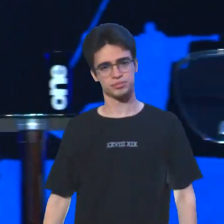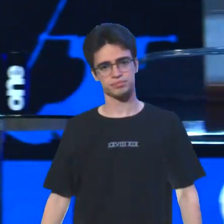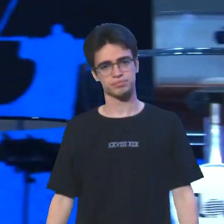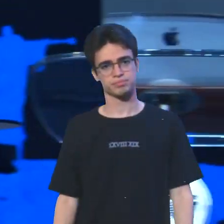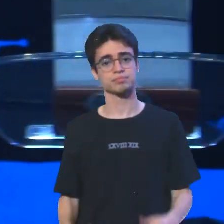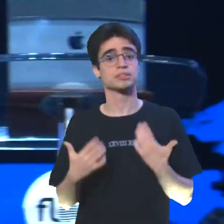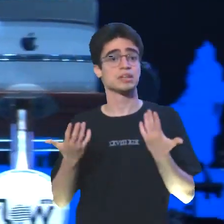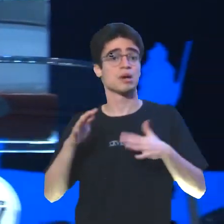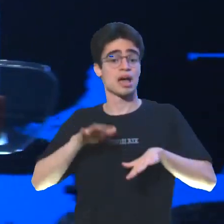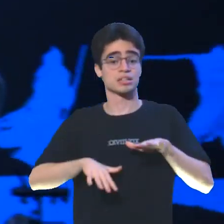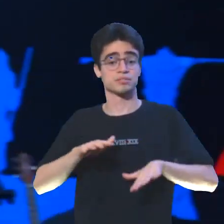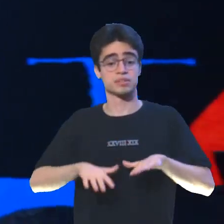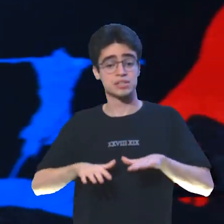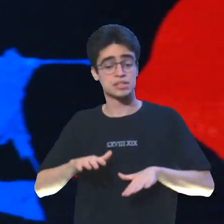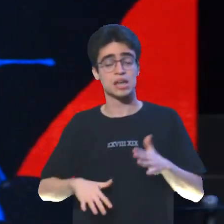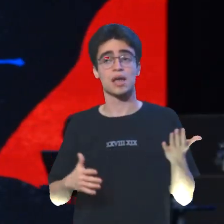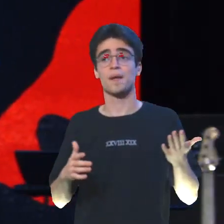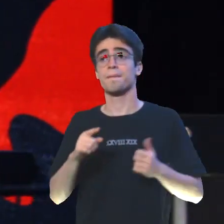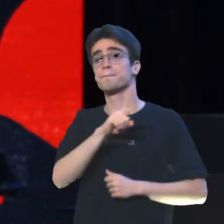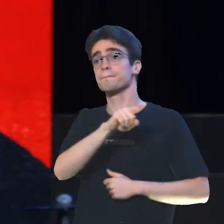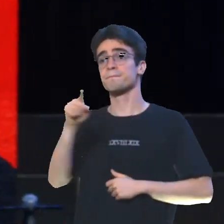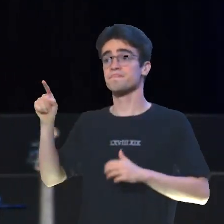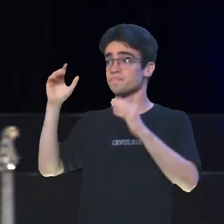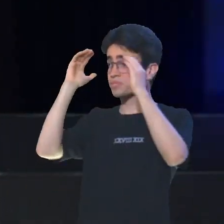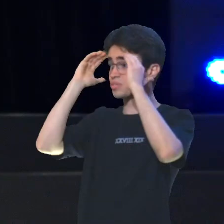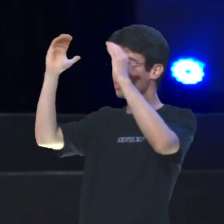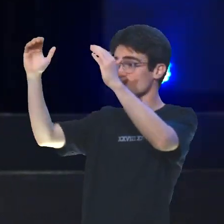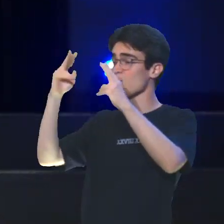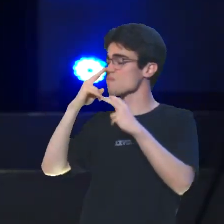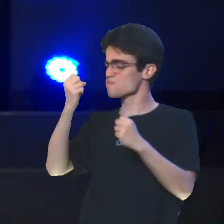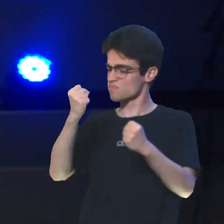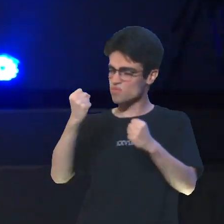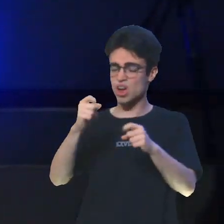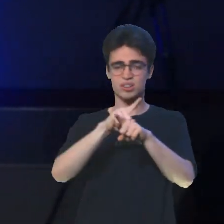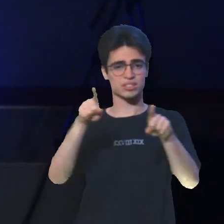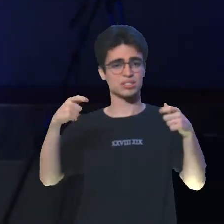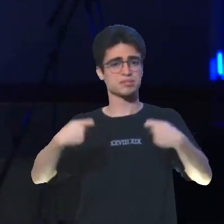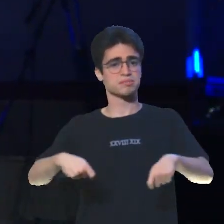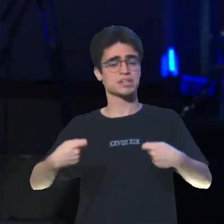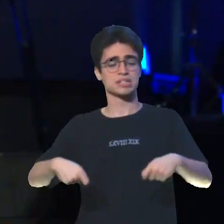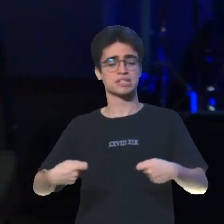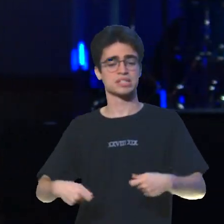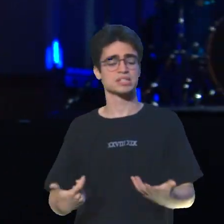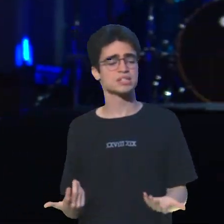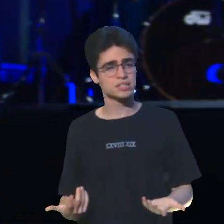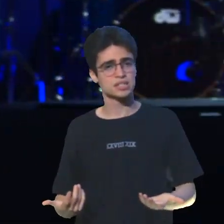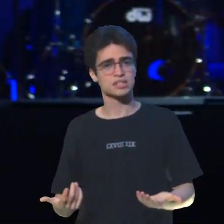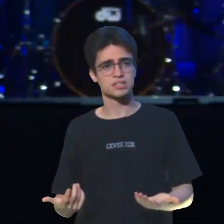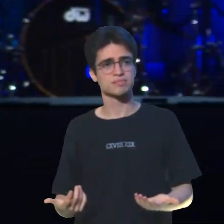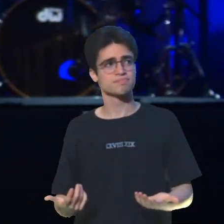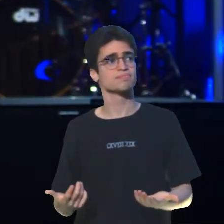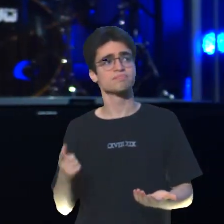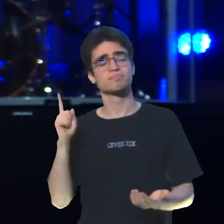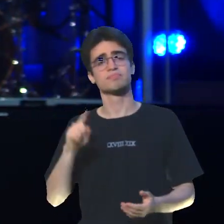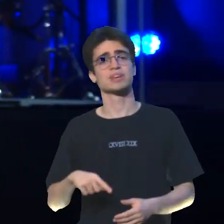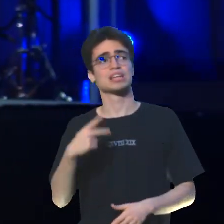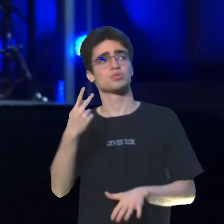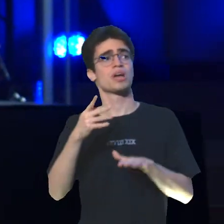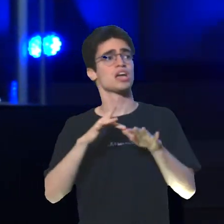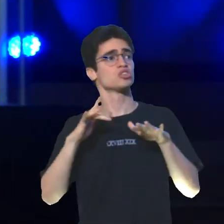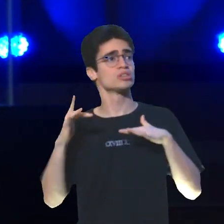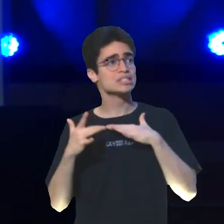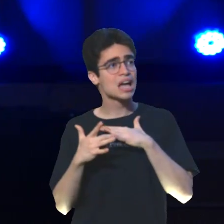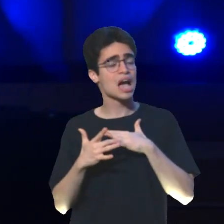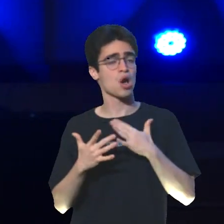Talvez a obediência radical que você precisa viver, gente, é nas suas redes